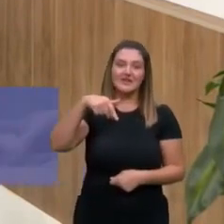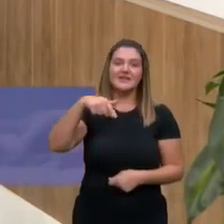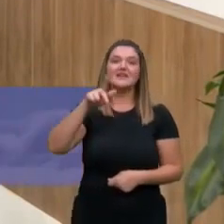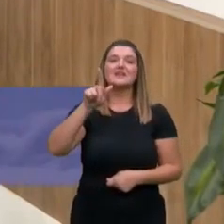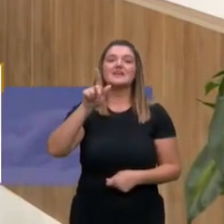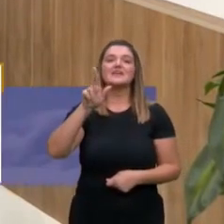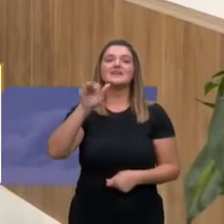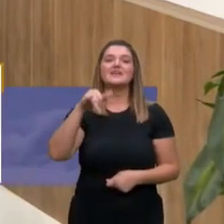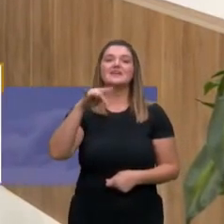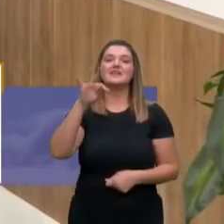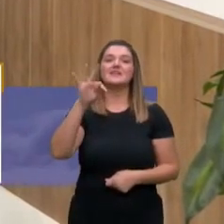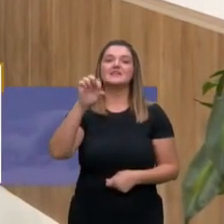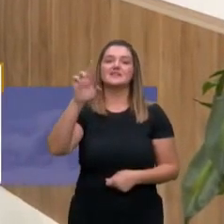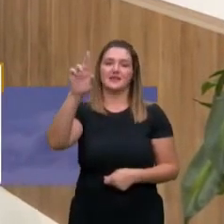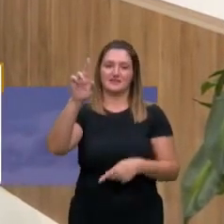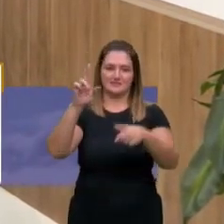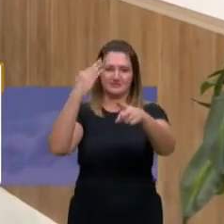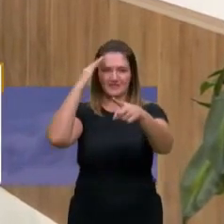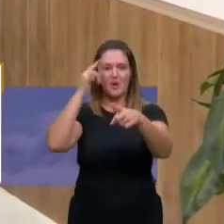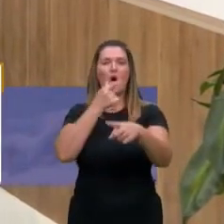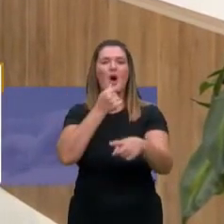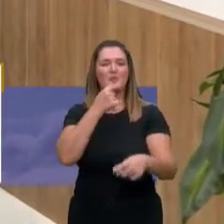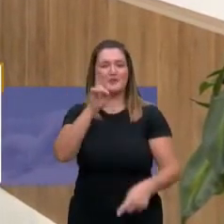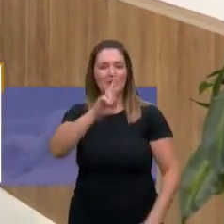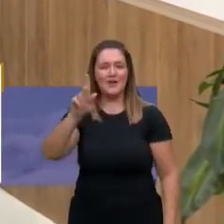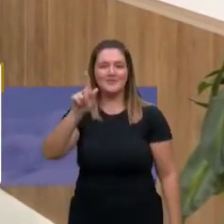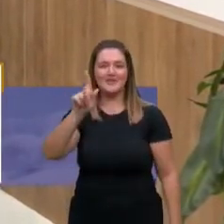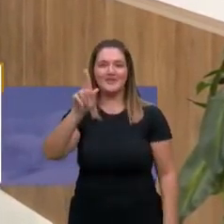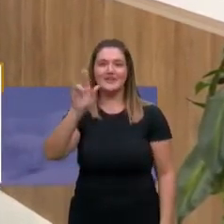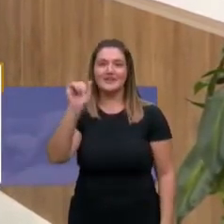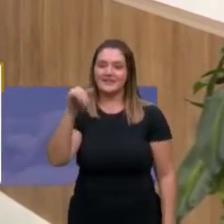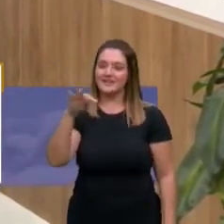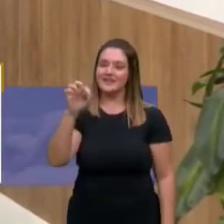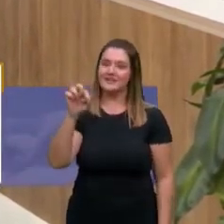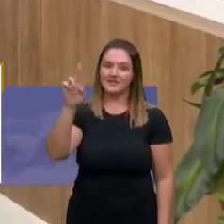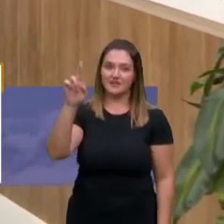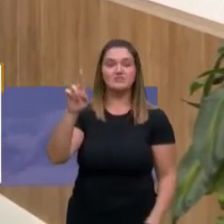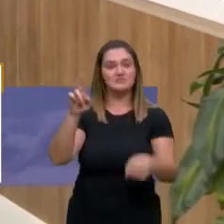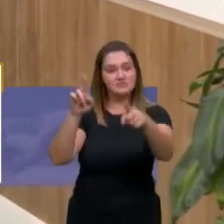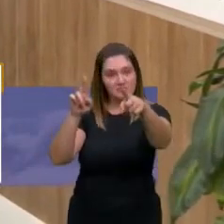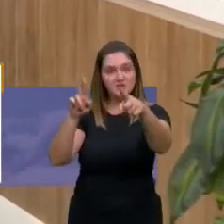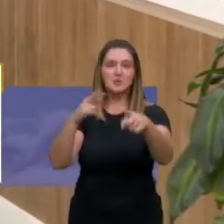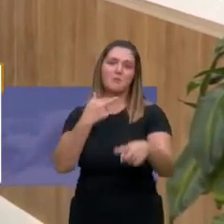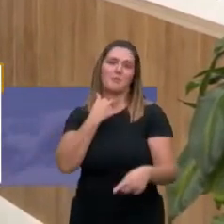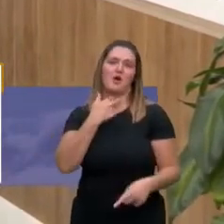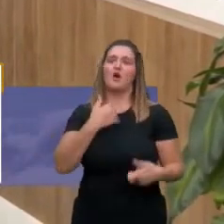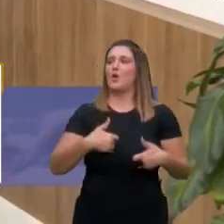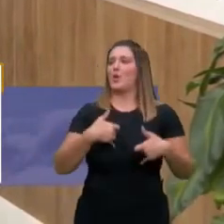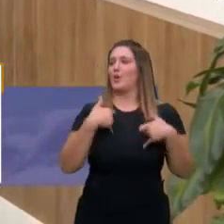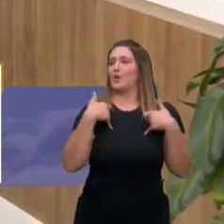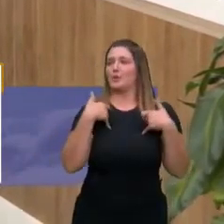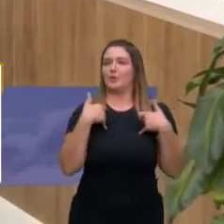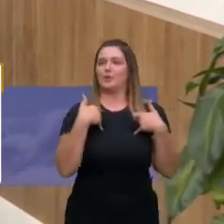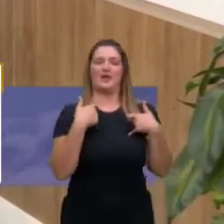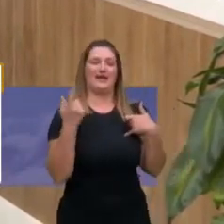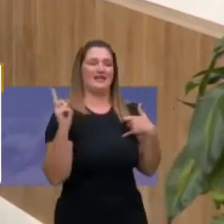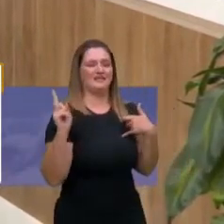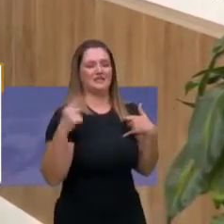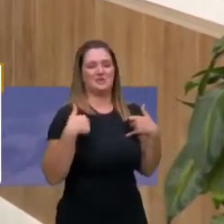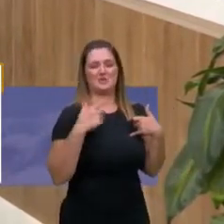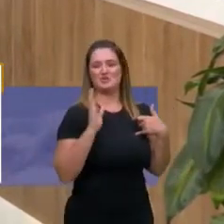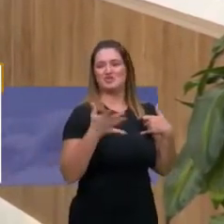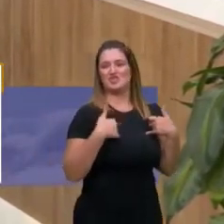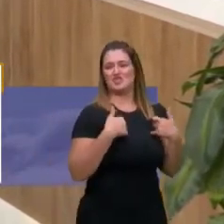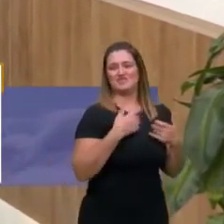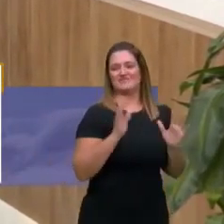O Guinter, entendeu? É isso. Não adianta ficar com aquele orgulho, entendeu? E achar que não vai mudar nunca. Porque tem gente por aí